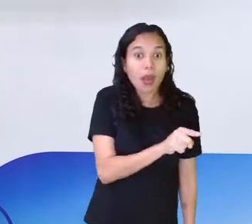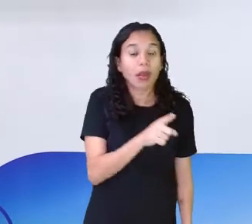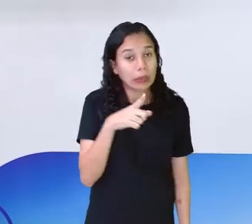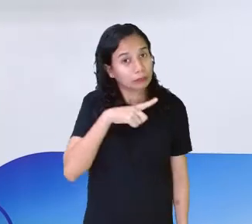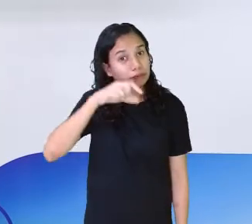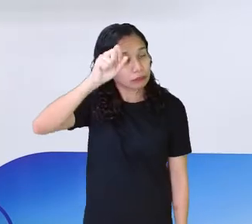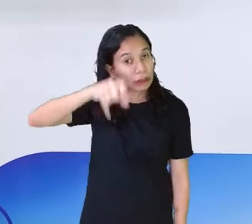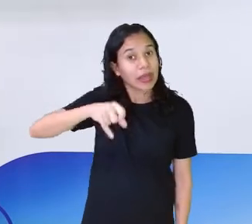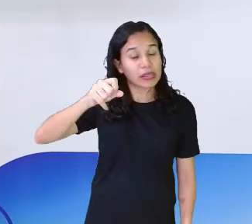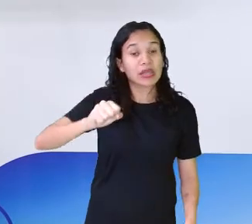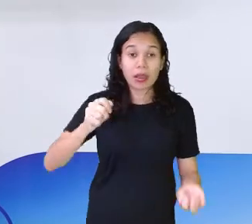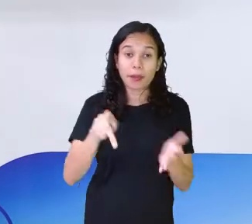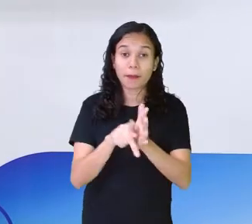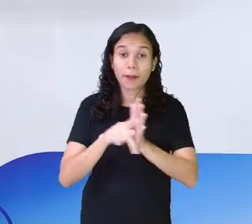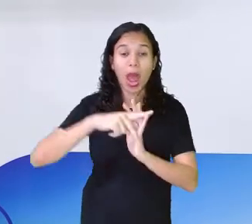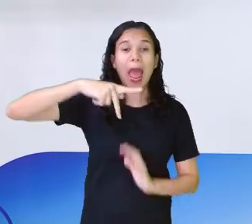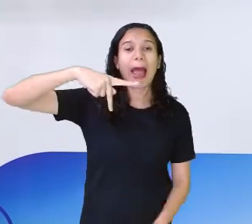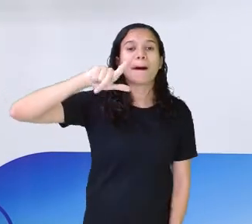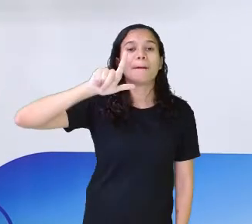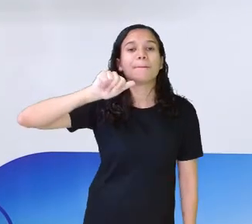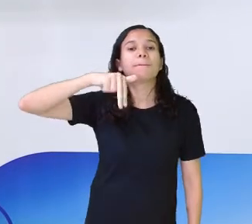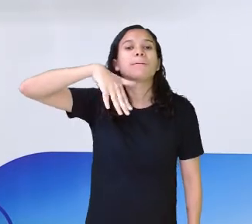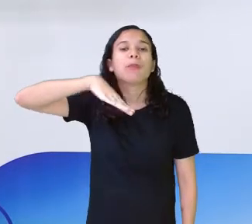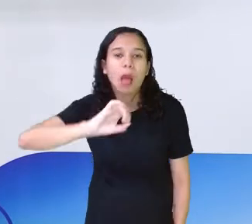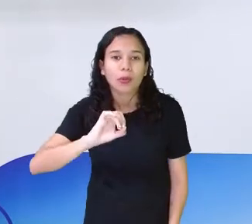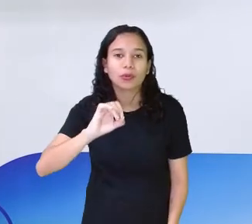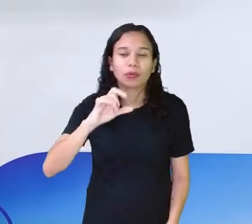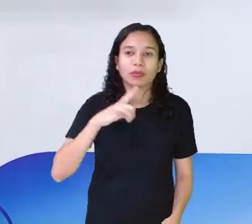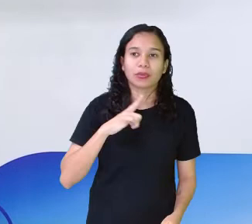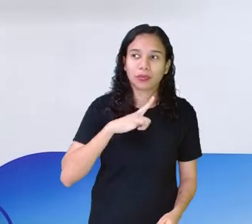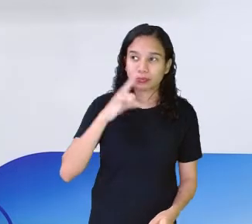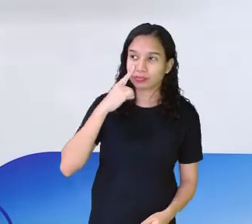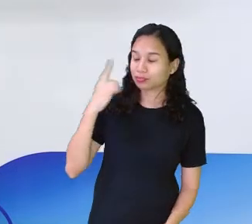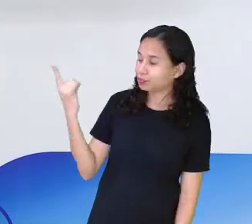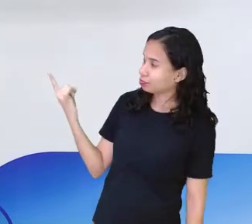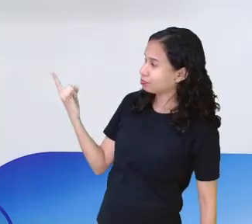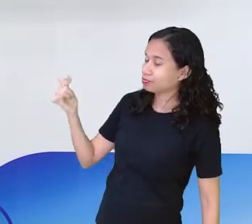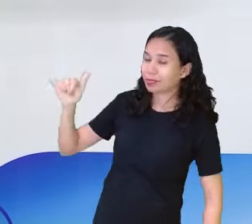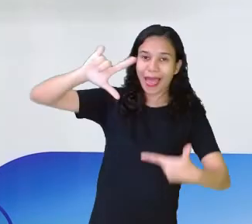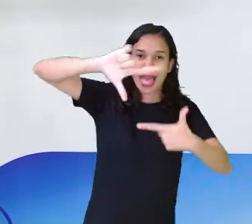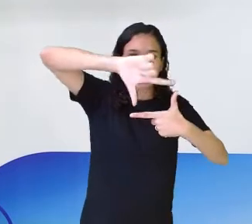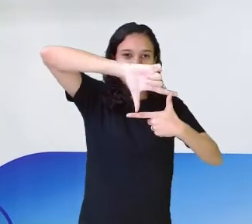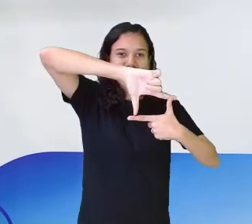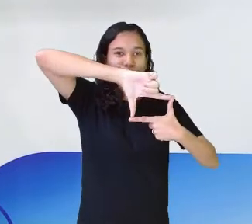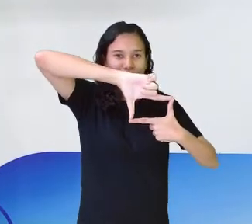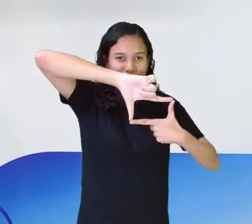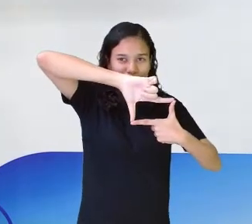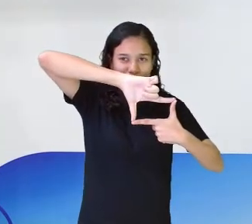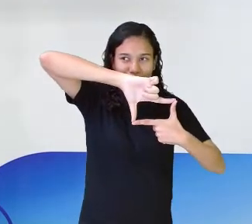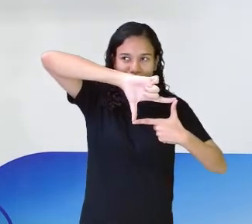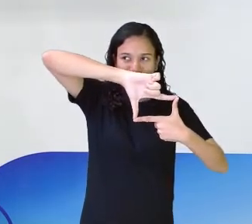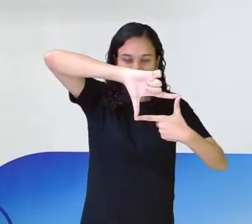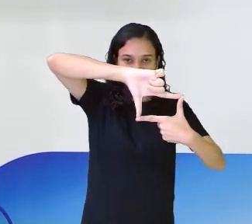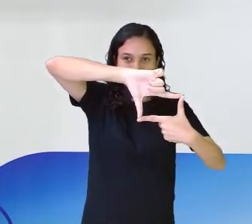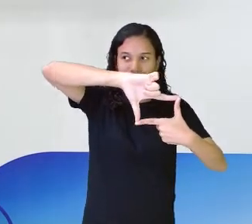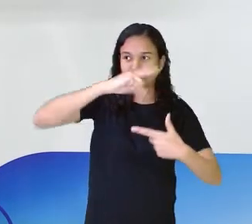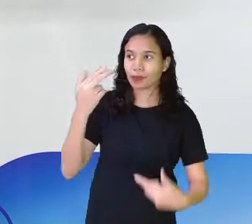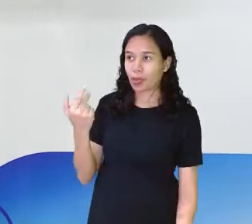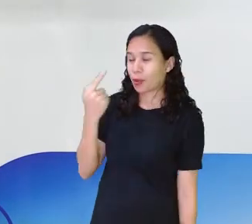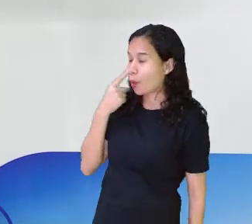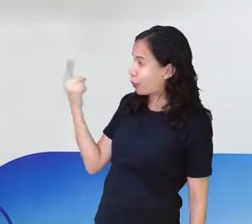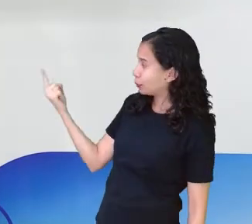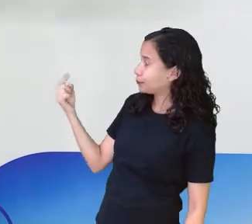figura plana. Suponho que vocês vão encontrar um retângulo. Um retângulo como